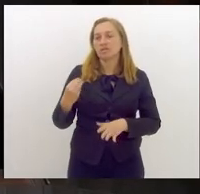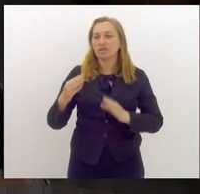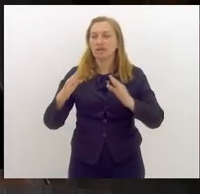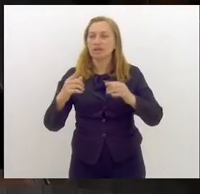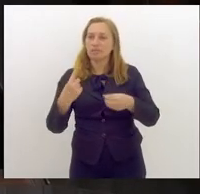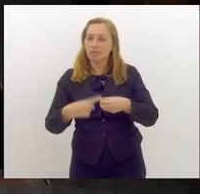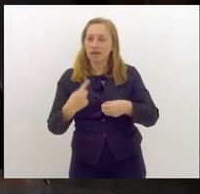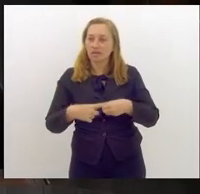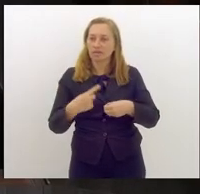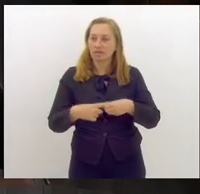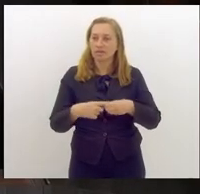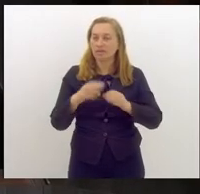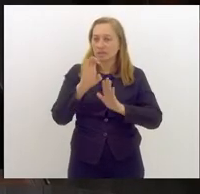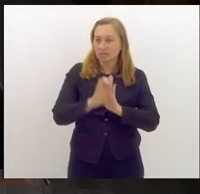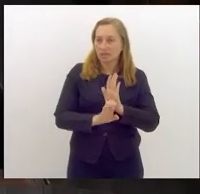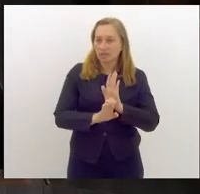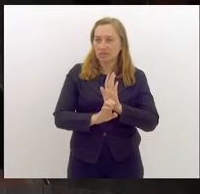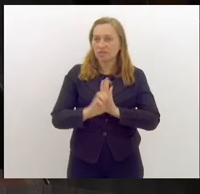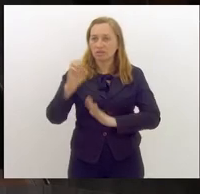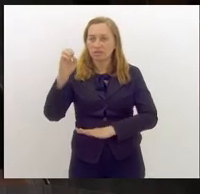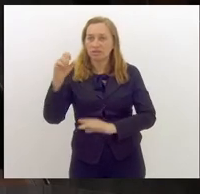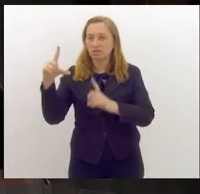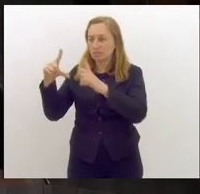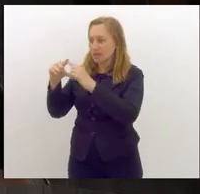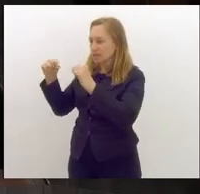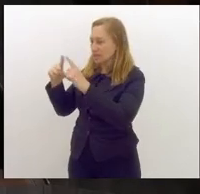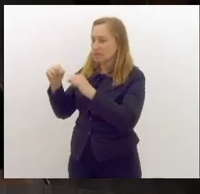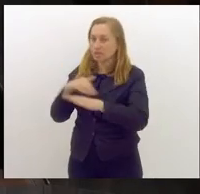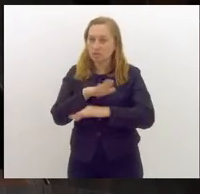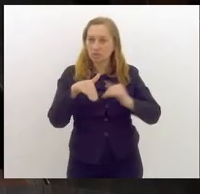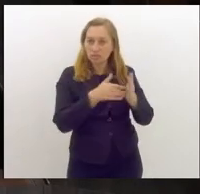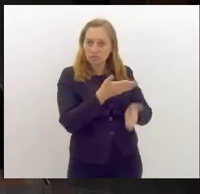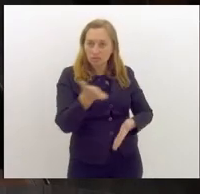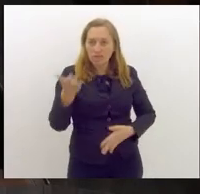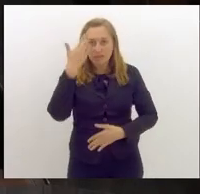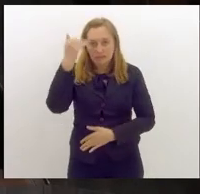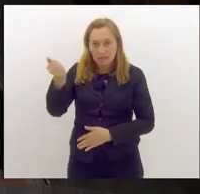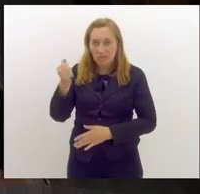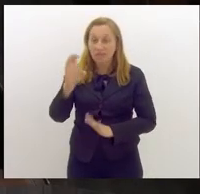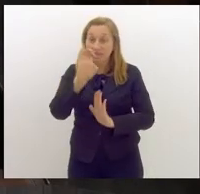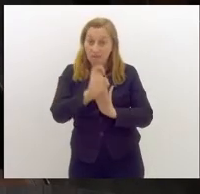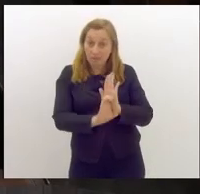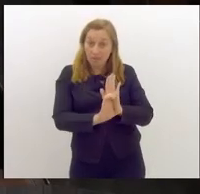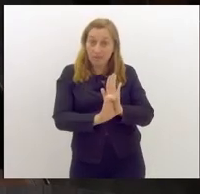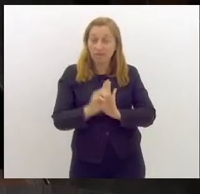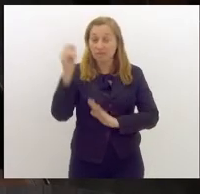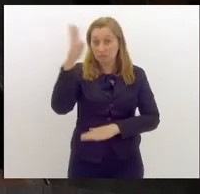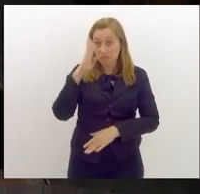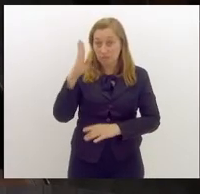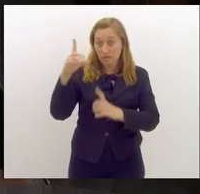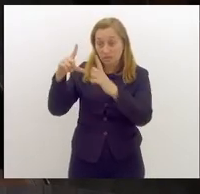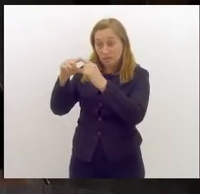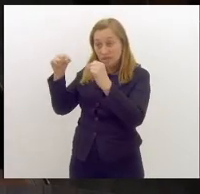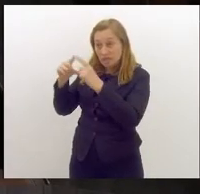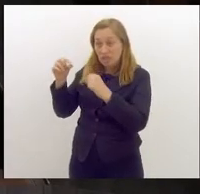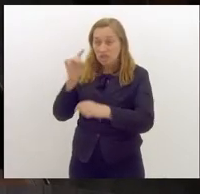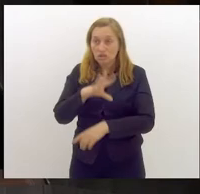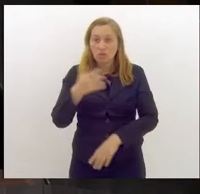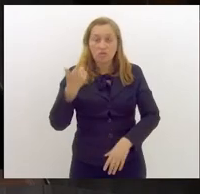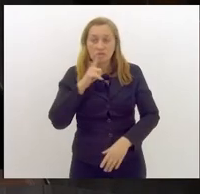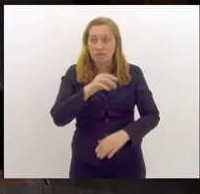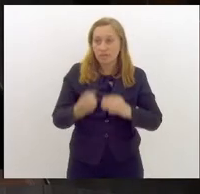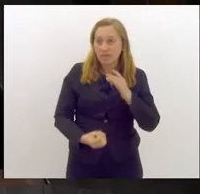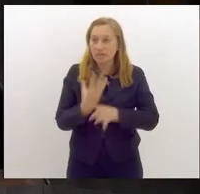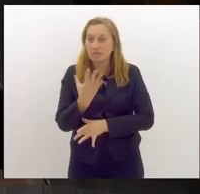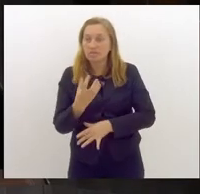uma emenda de Brasília e Todos sabem que emenda de Brasília você só consegue para construção